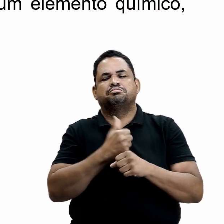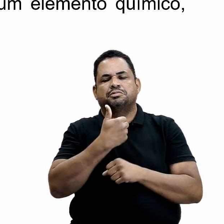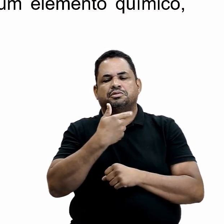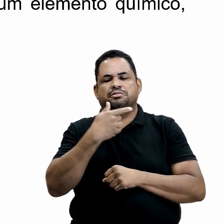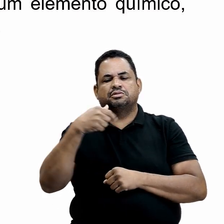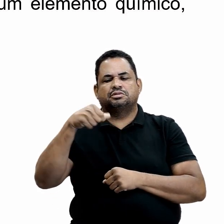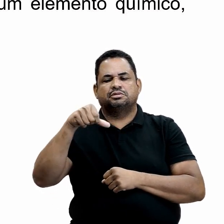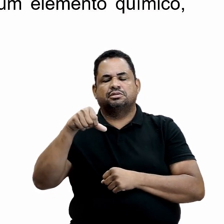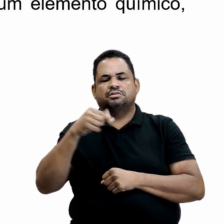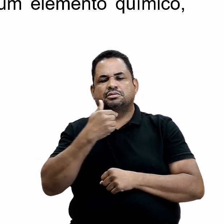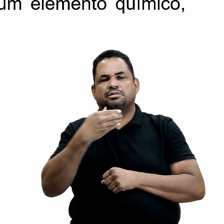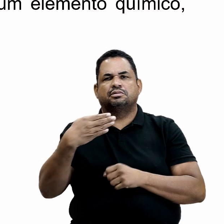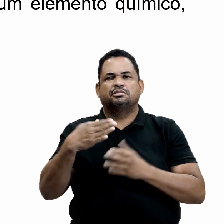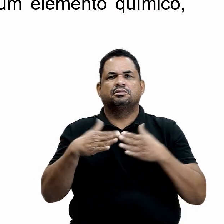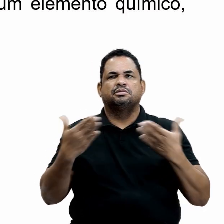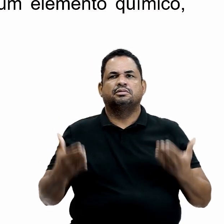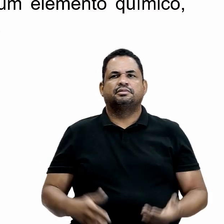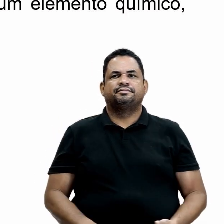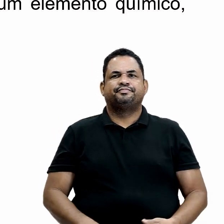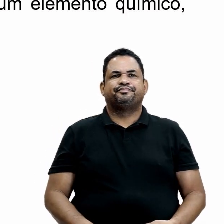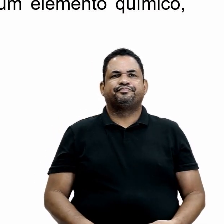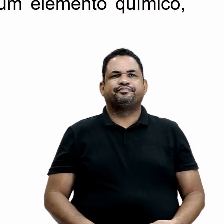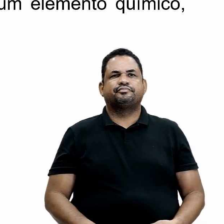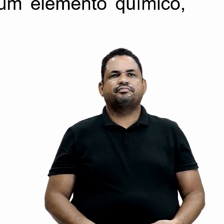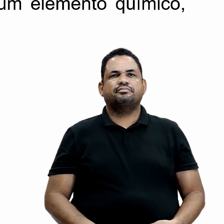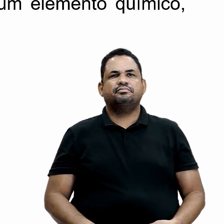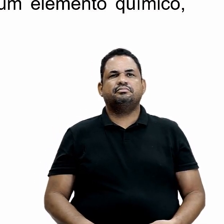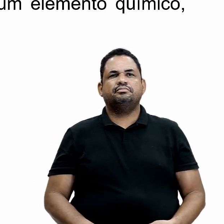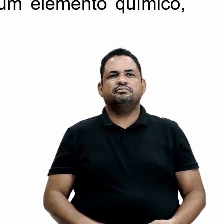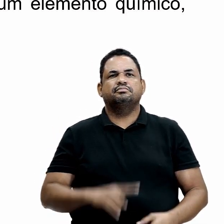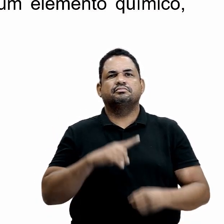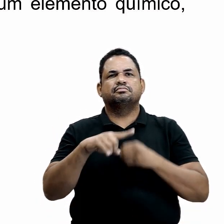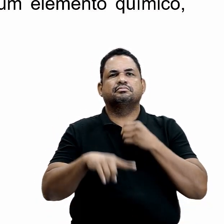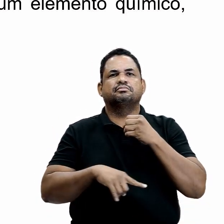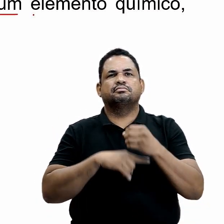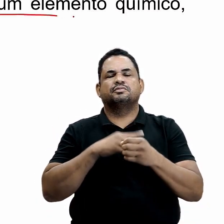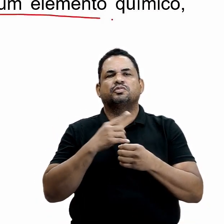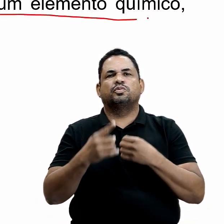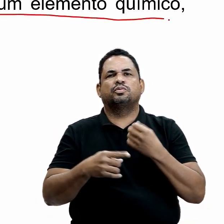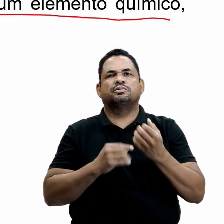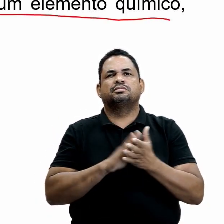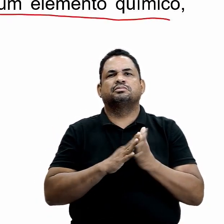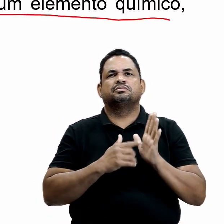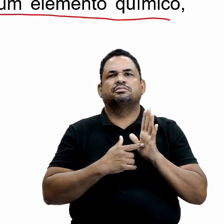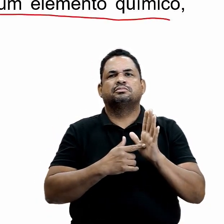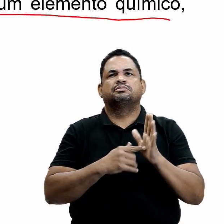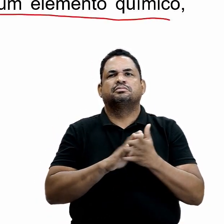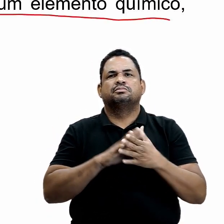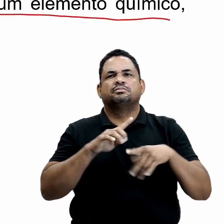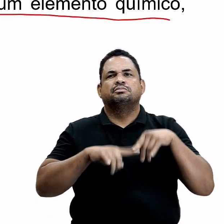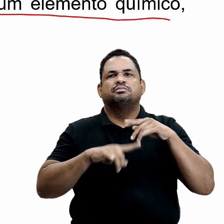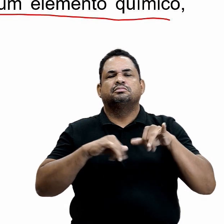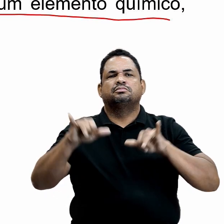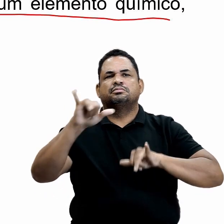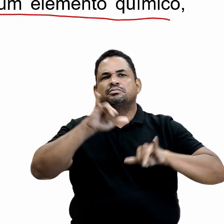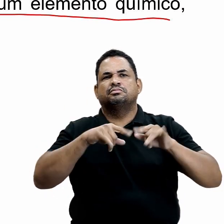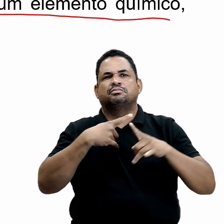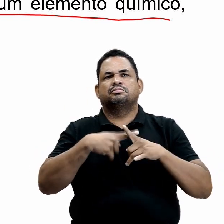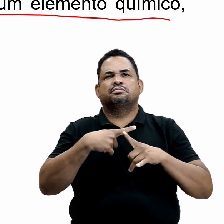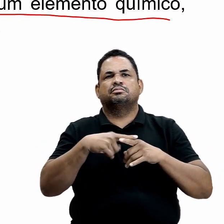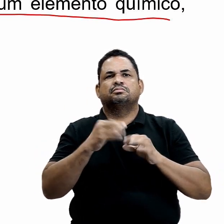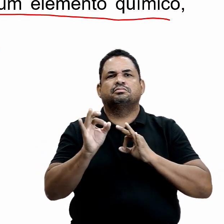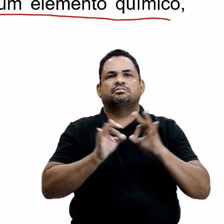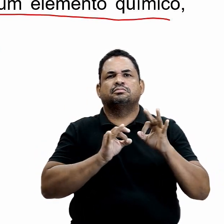Assim, um átomo isolado também representa um elemento químico, né? Porque ele forma